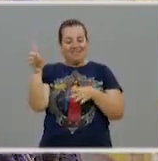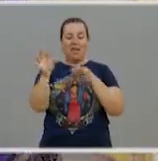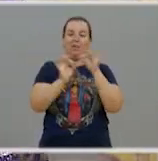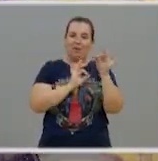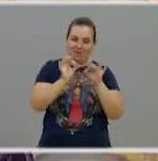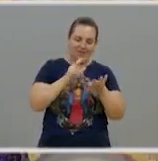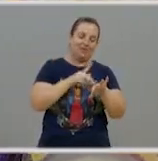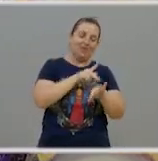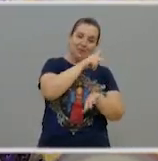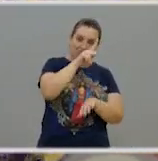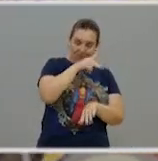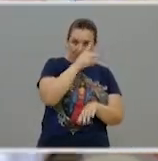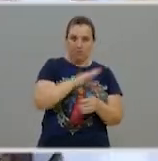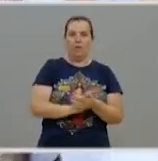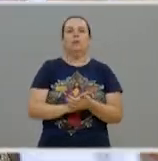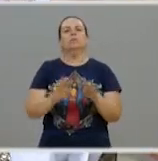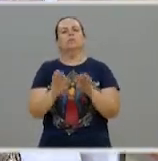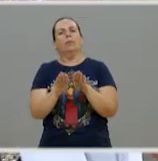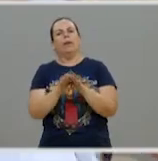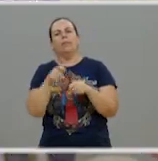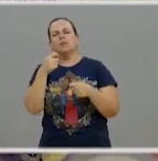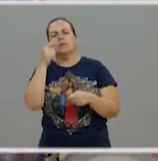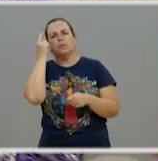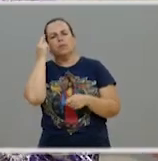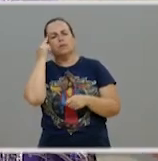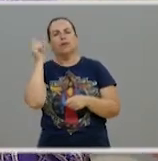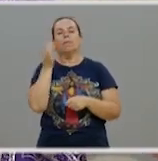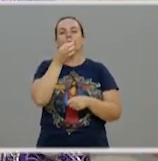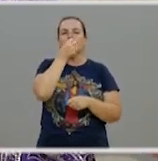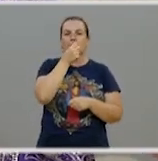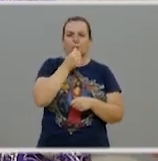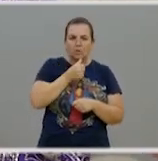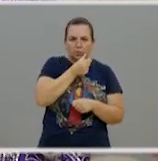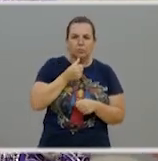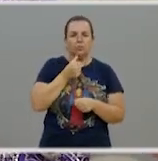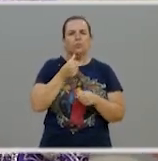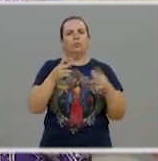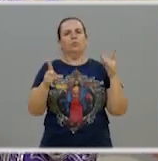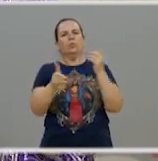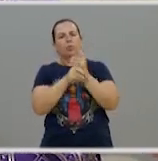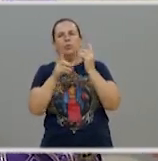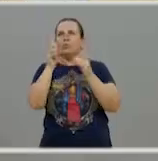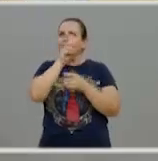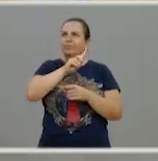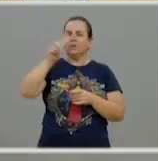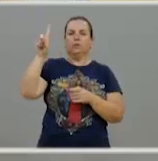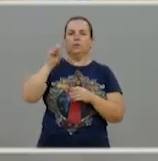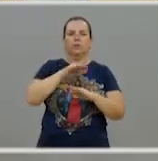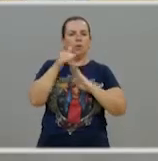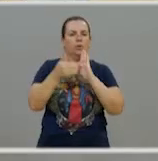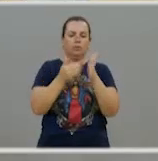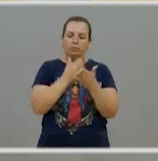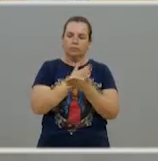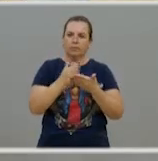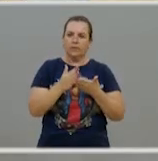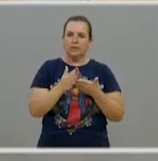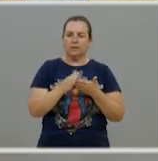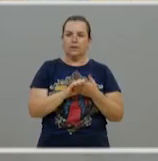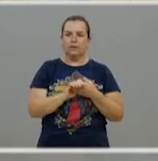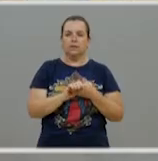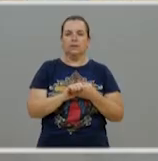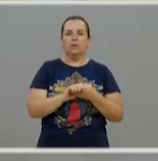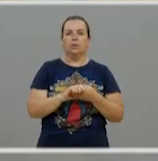jejum. Pense nesse encontro com Deus. Tudo começa com